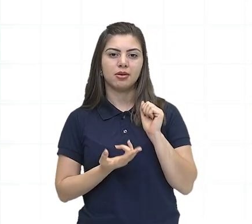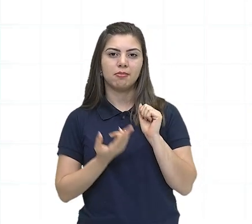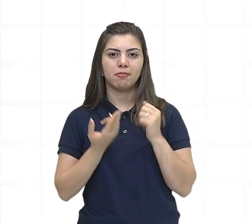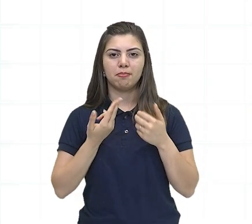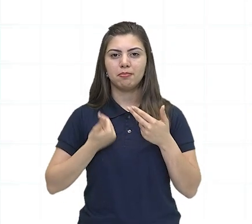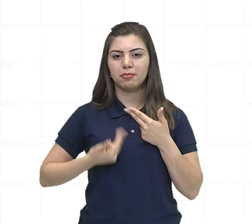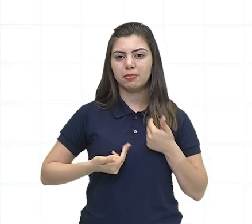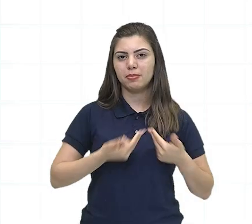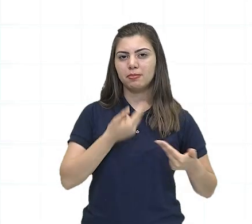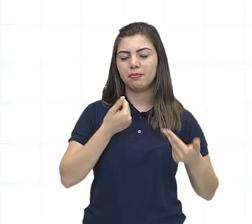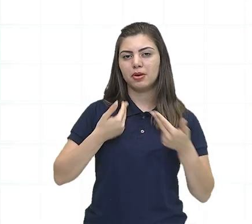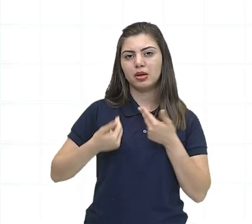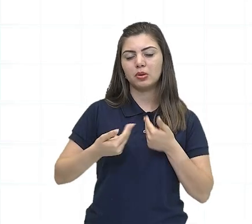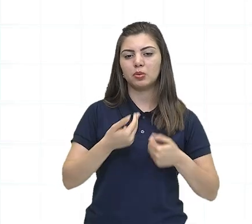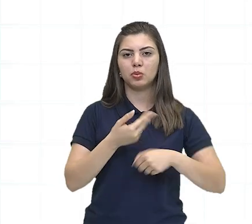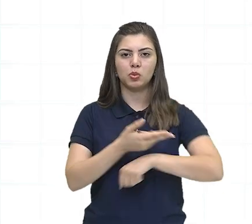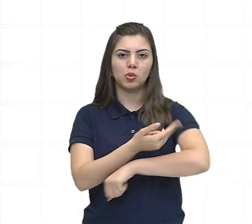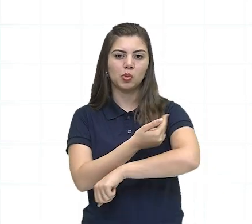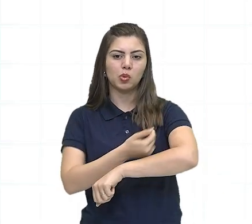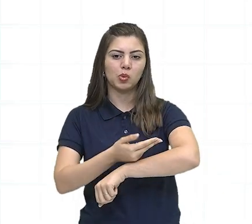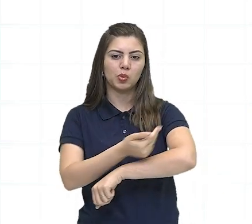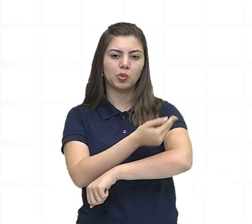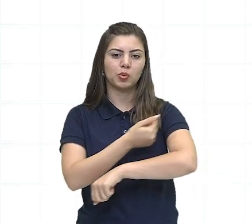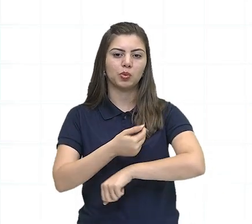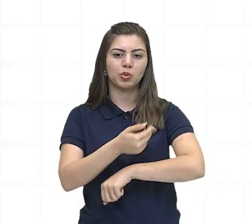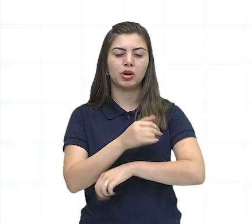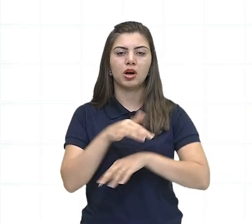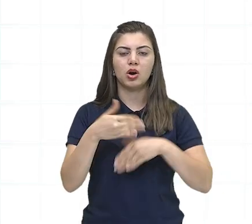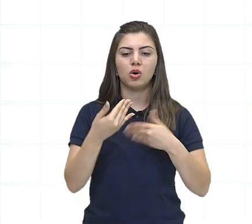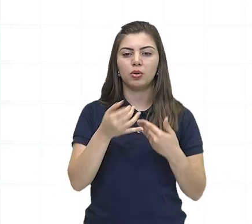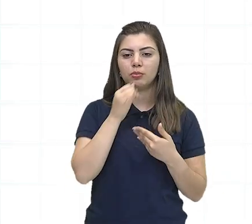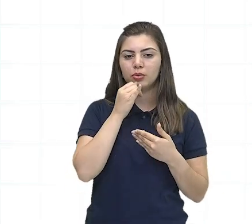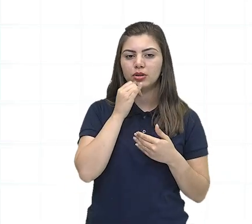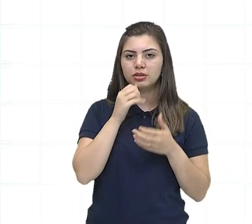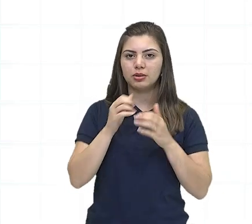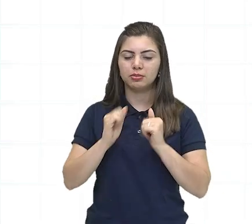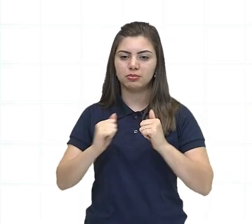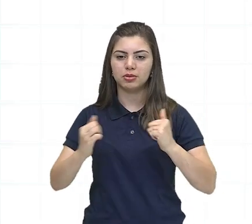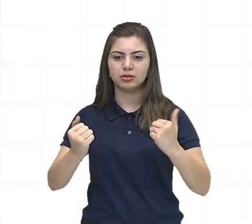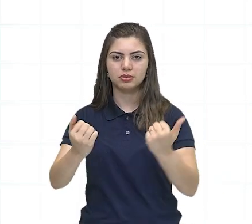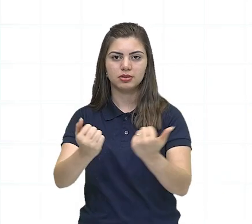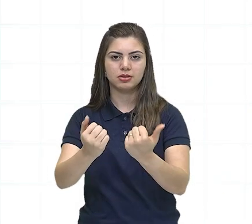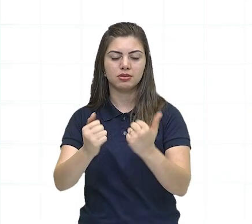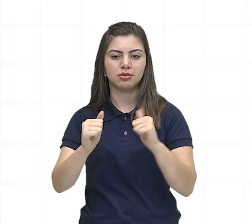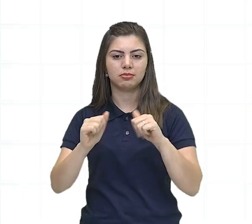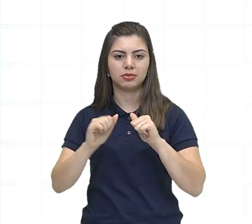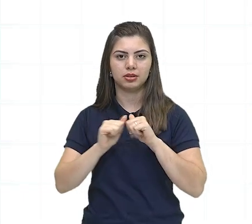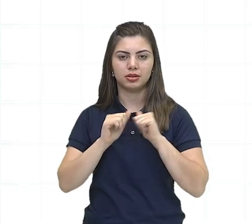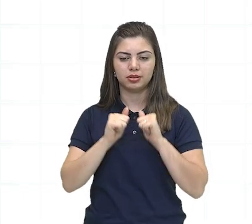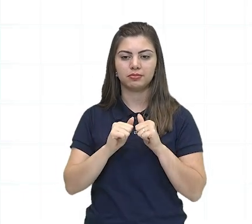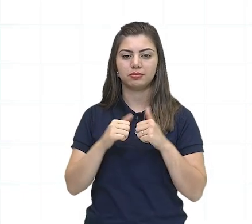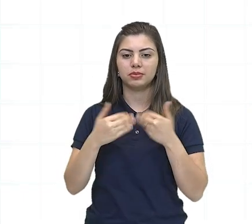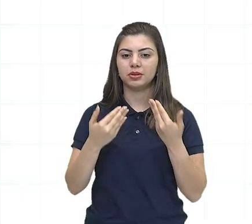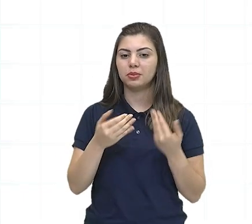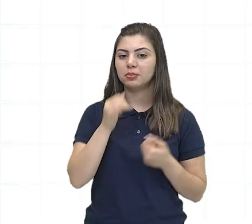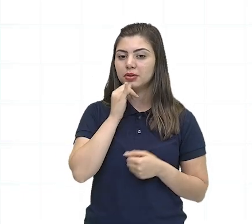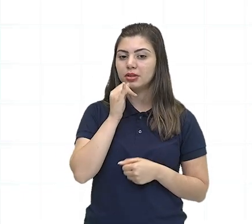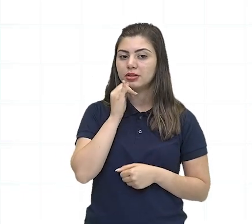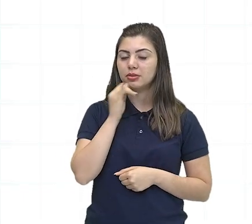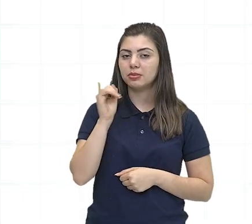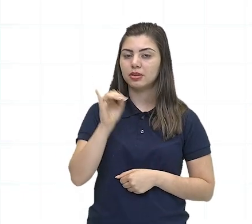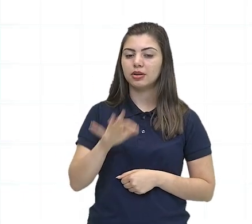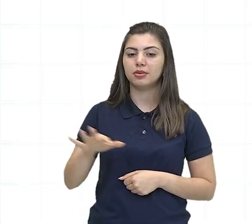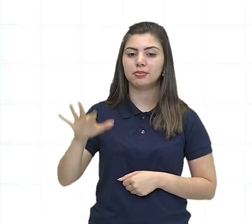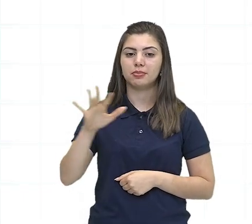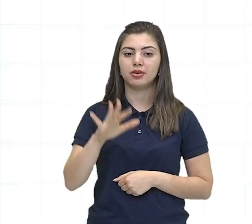e na cestaria. O domínio do traço foi desenvolvido com a prática. Aí vocês têm uma imagem aí de uma